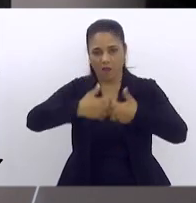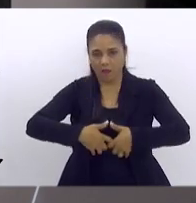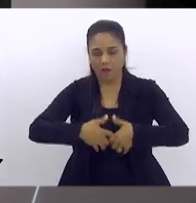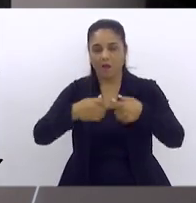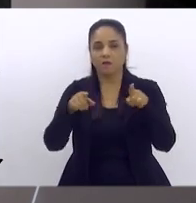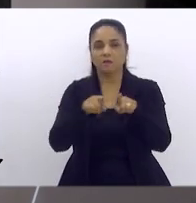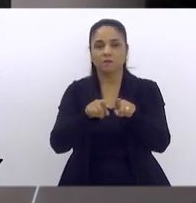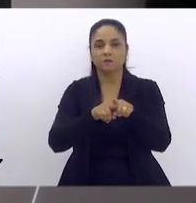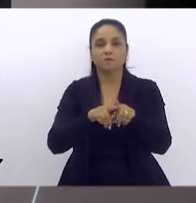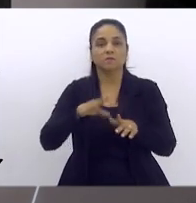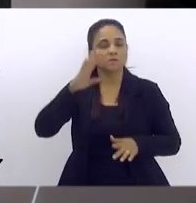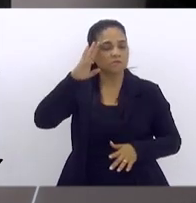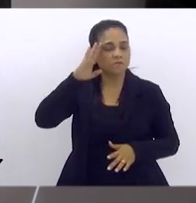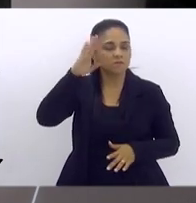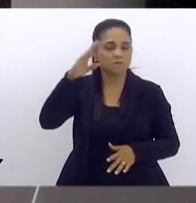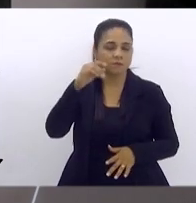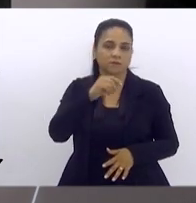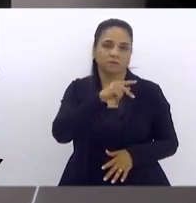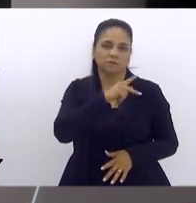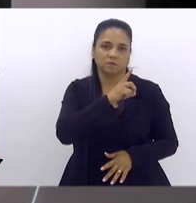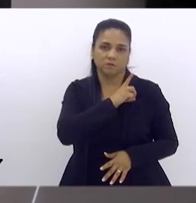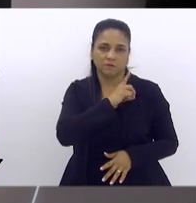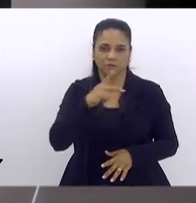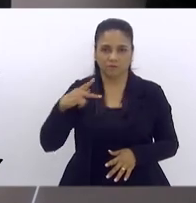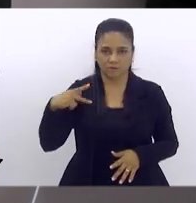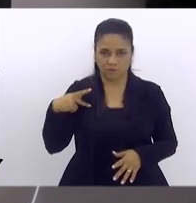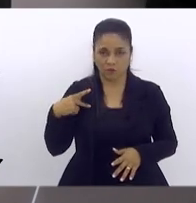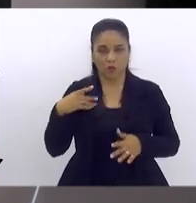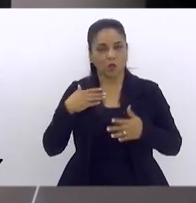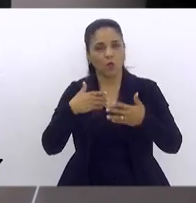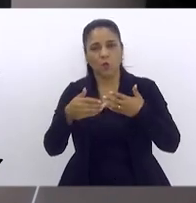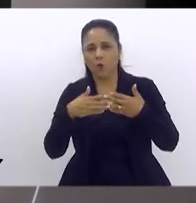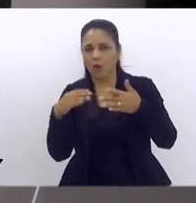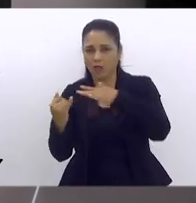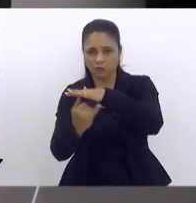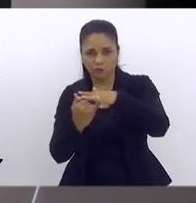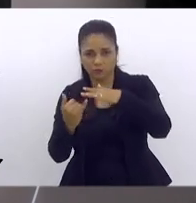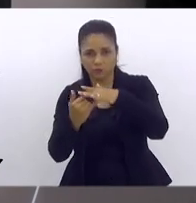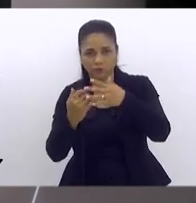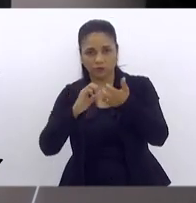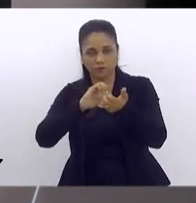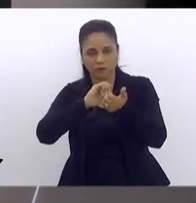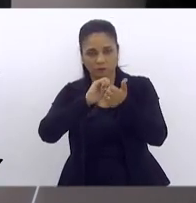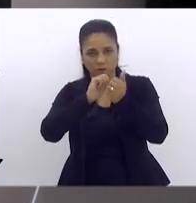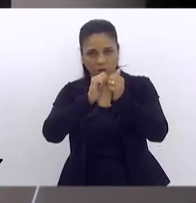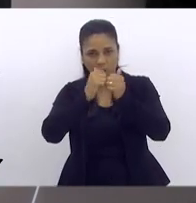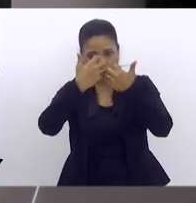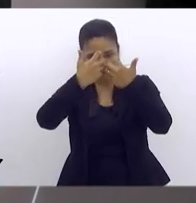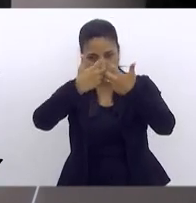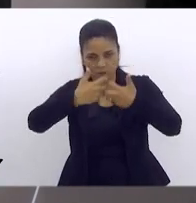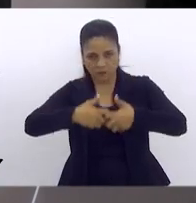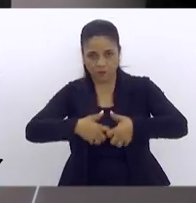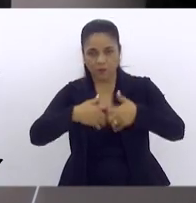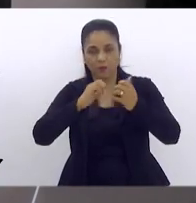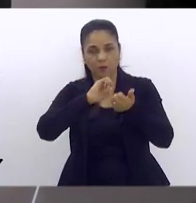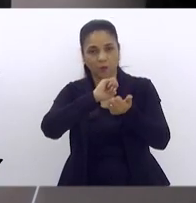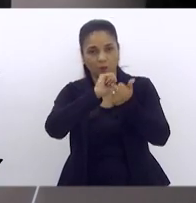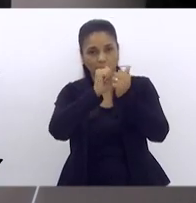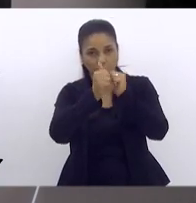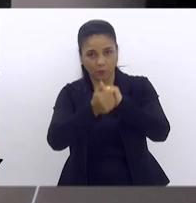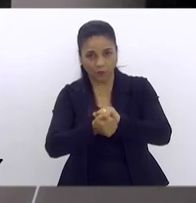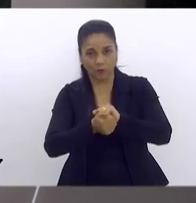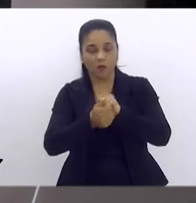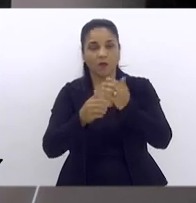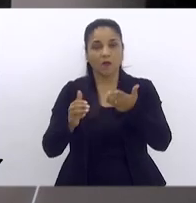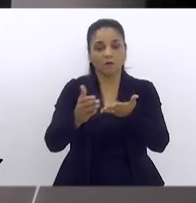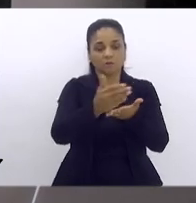da Defensoria né na em qualquer instituição que vai se adequar a lei geral de proteção de dados que é a lei que foi